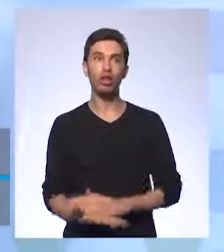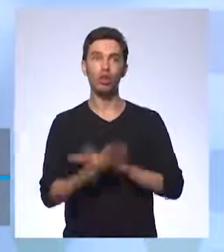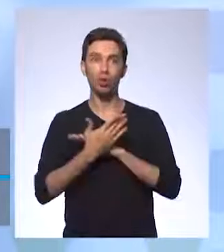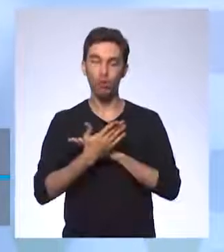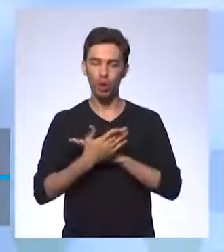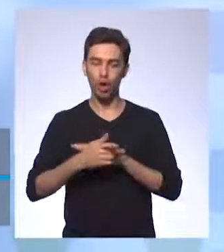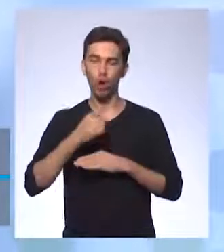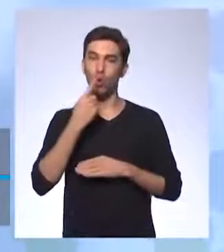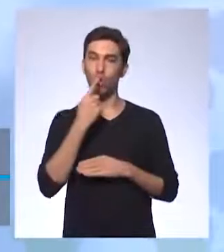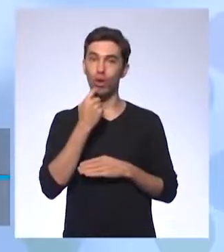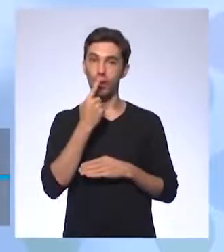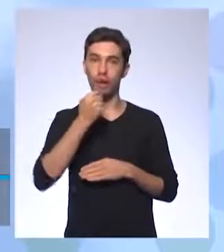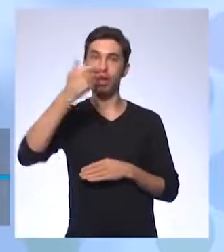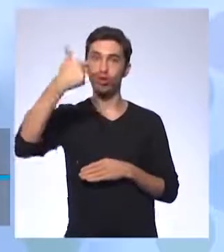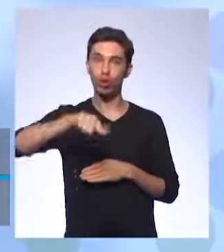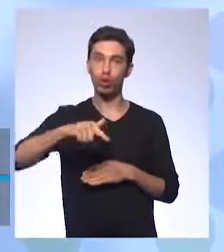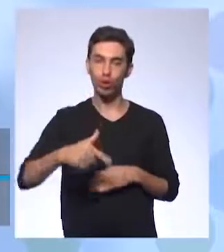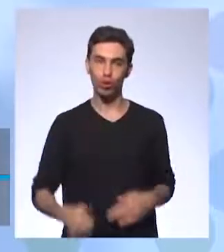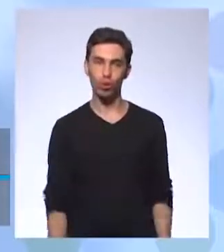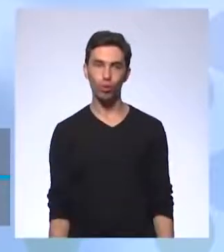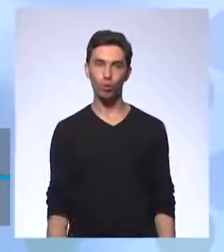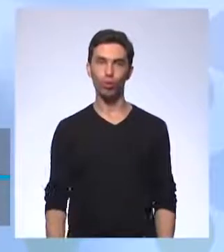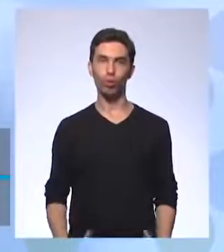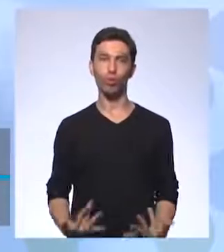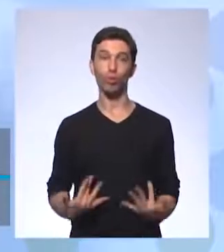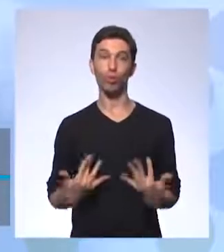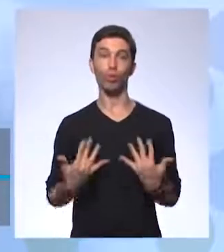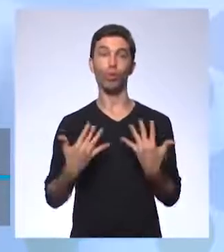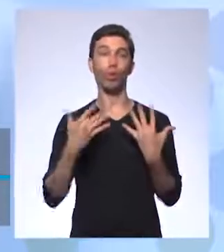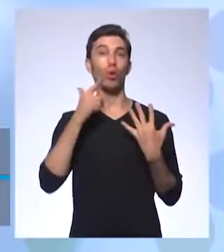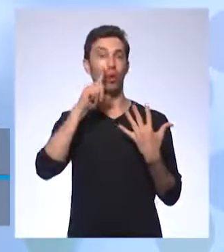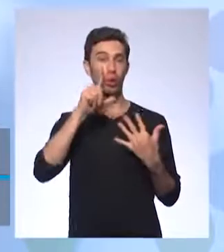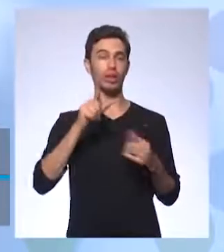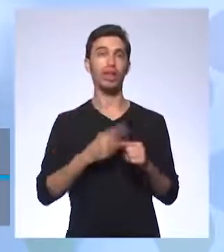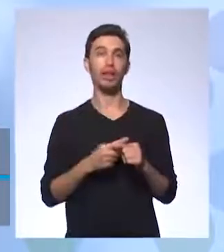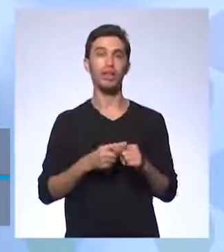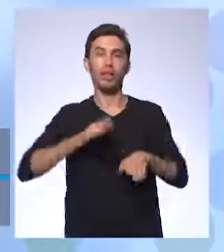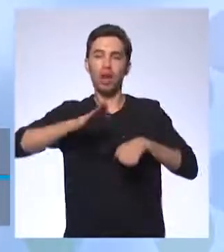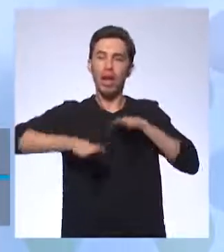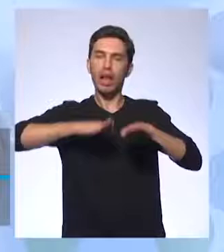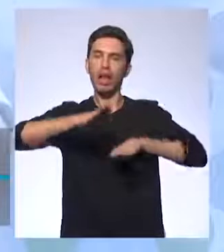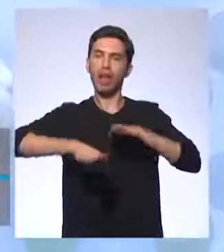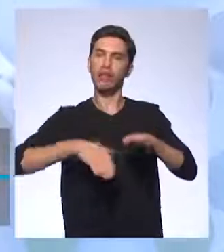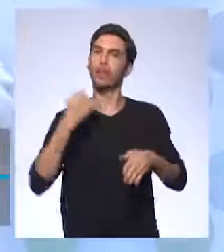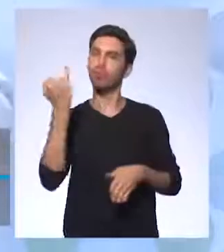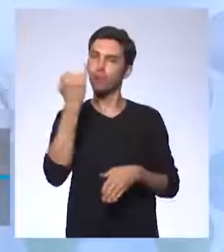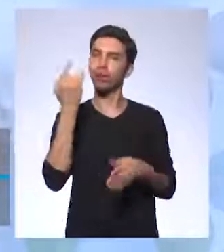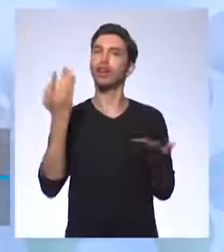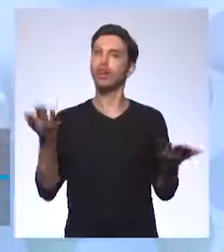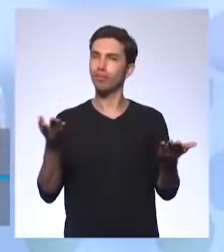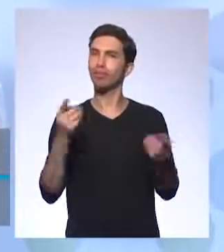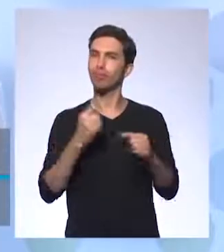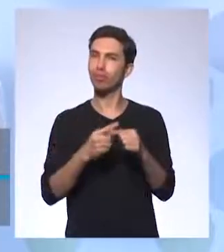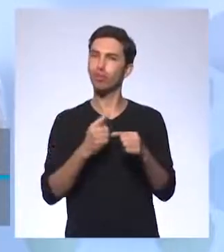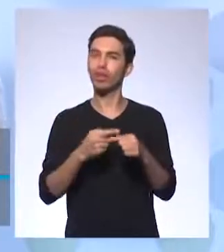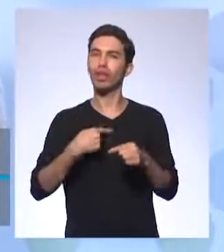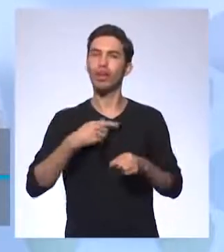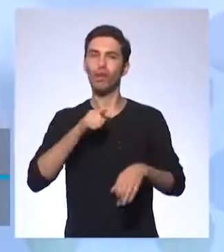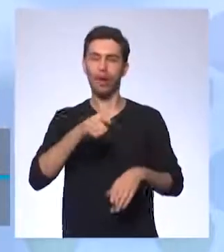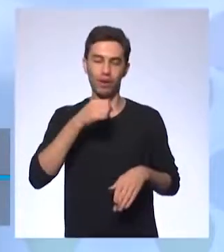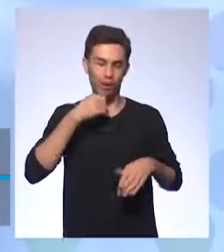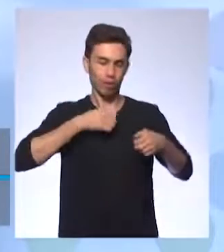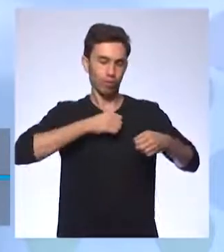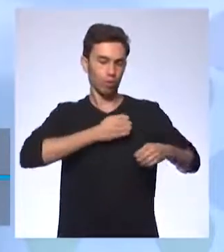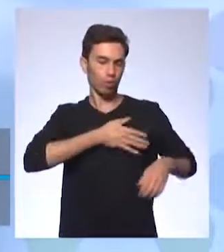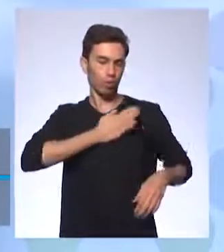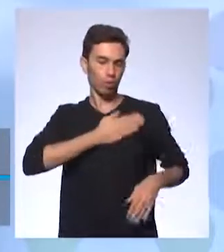elas abrem para o sangue subir e elas fecham para o sangue não descer. Né? E aí quando a pessoa tem varize e tal, pode acontecer o quê?